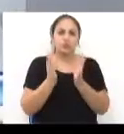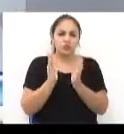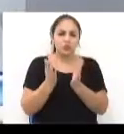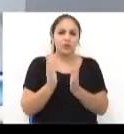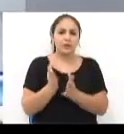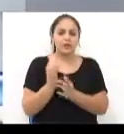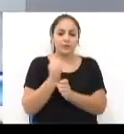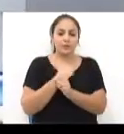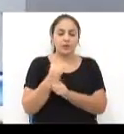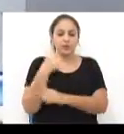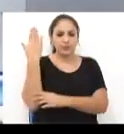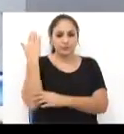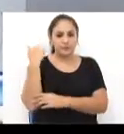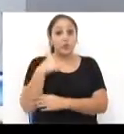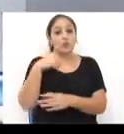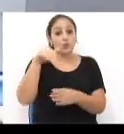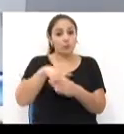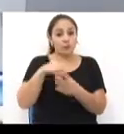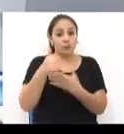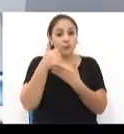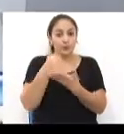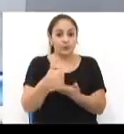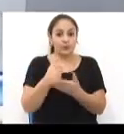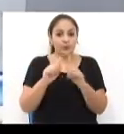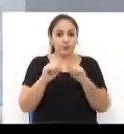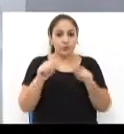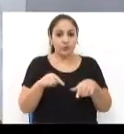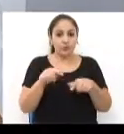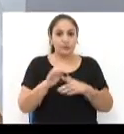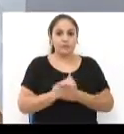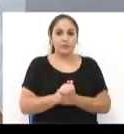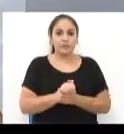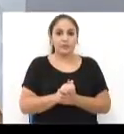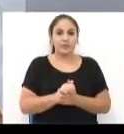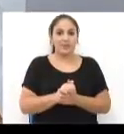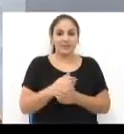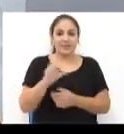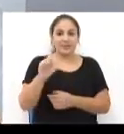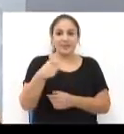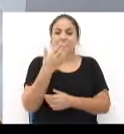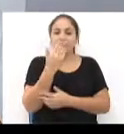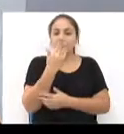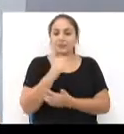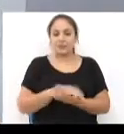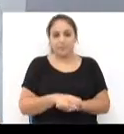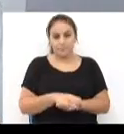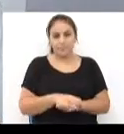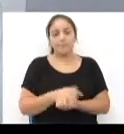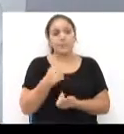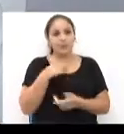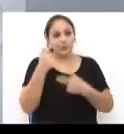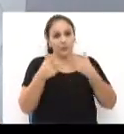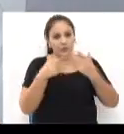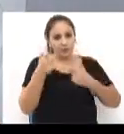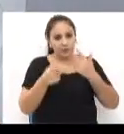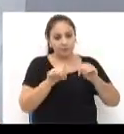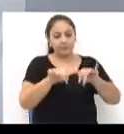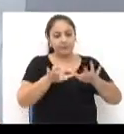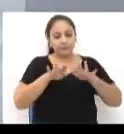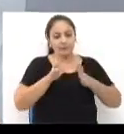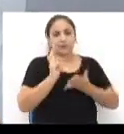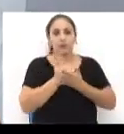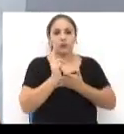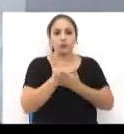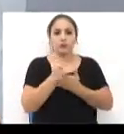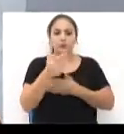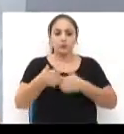já no ano passado, eu já votei a favor do funcionário público, do ticket de alimentação. Então eu falei em tribuna que